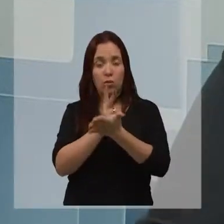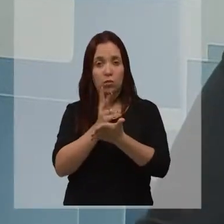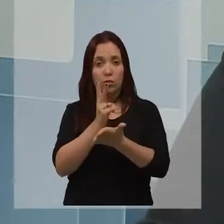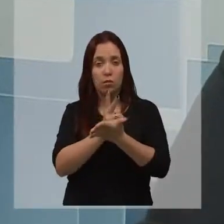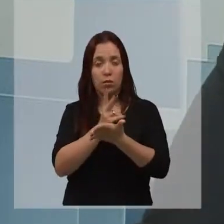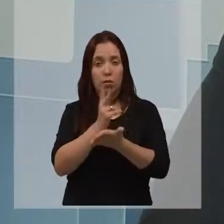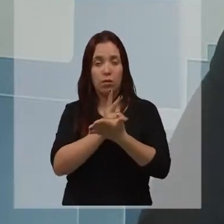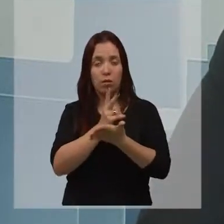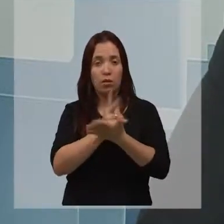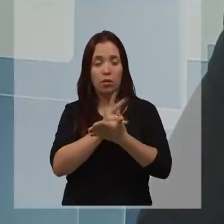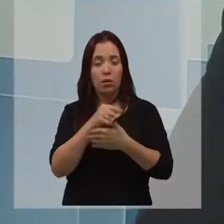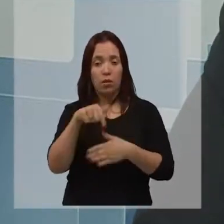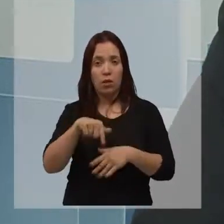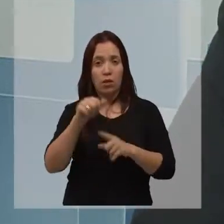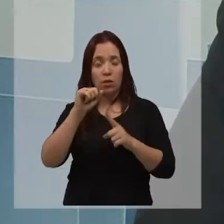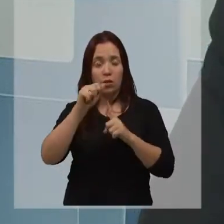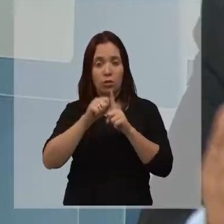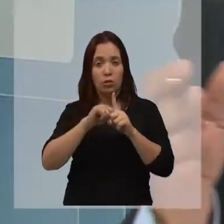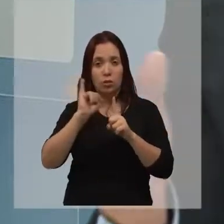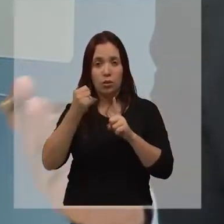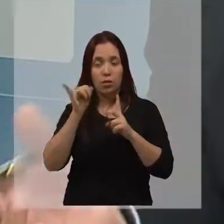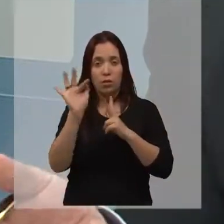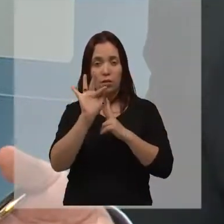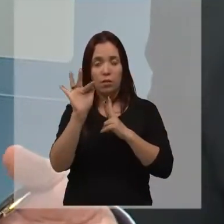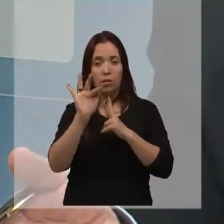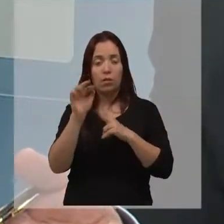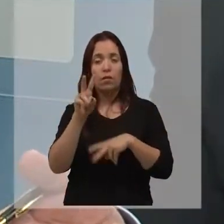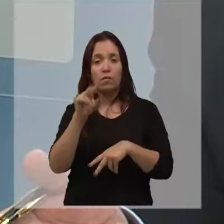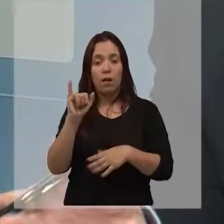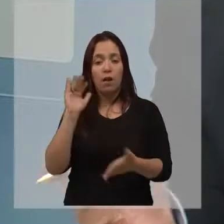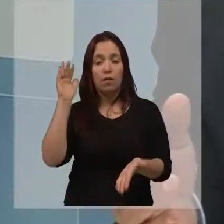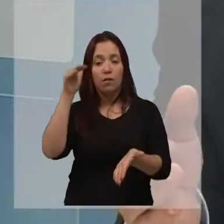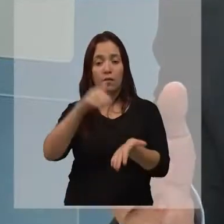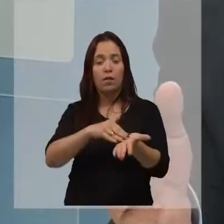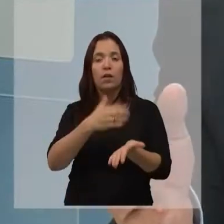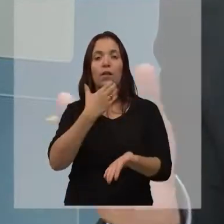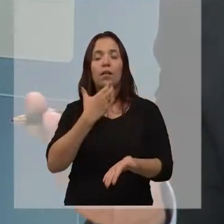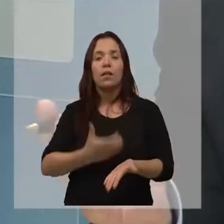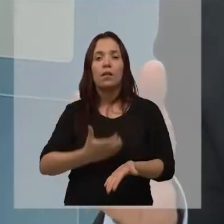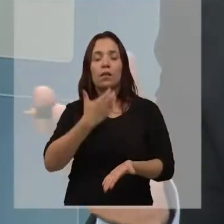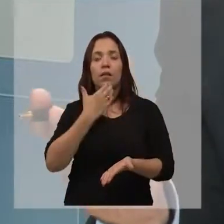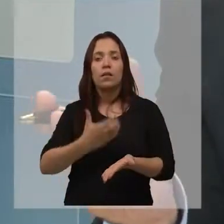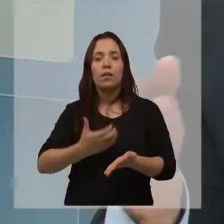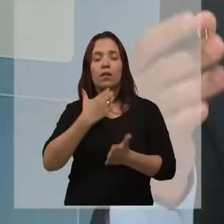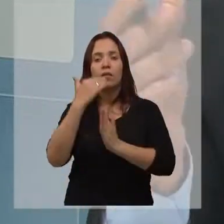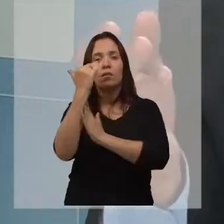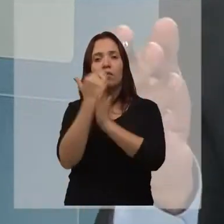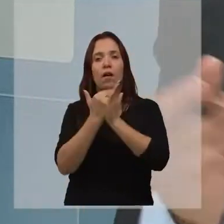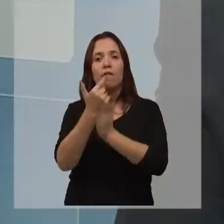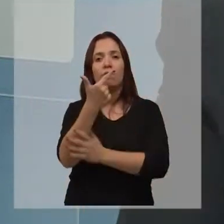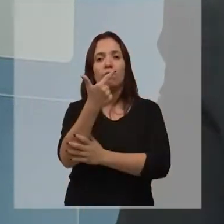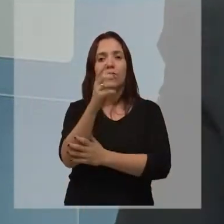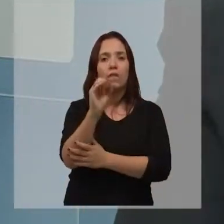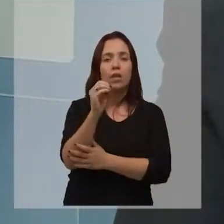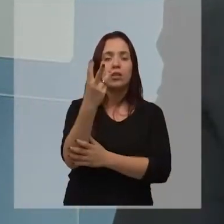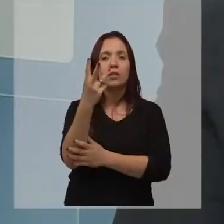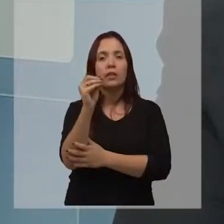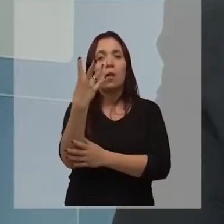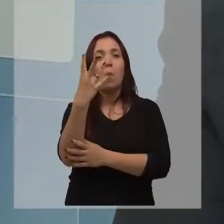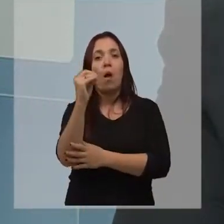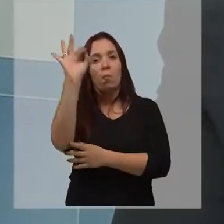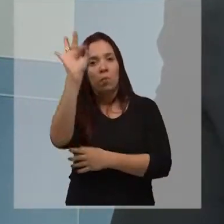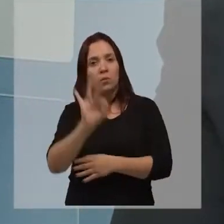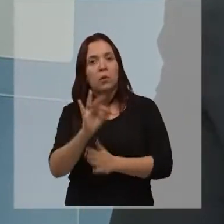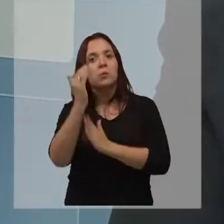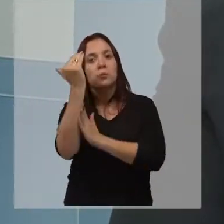vem acontecendo em janeiro e fevereiro, nós vamos chegar no final do ano com a queda de 20%, de 30%, até de 40% do número de assassinatos no